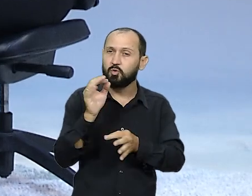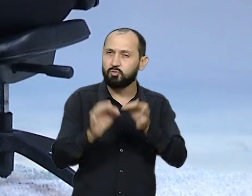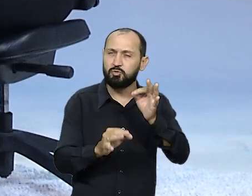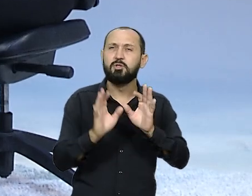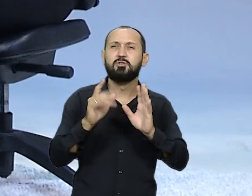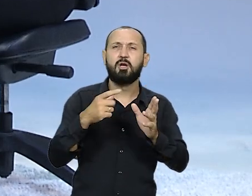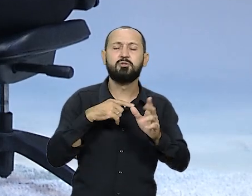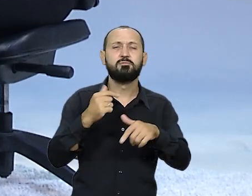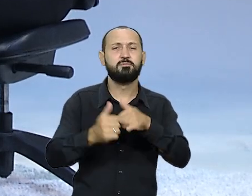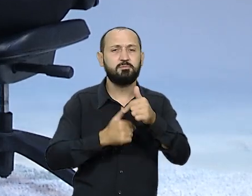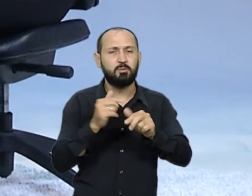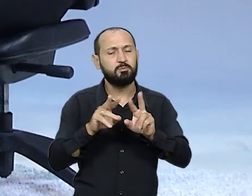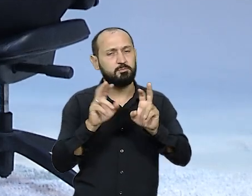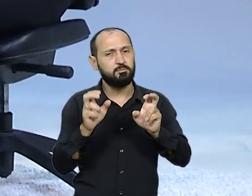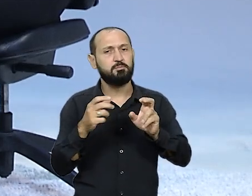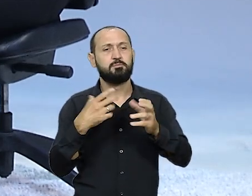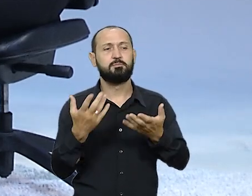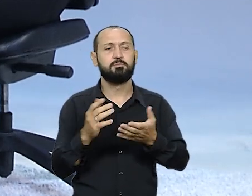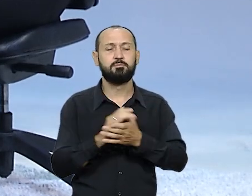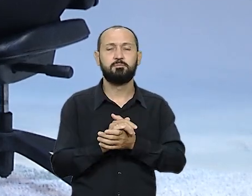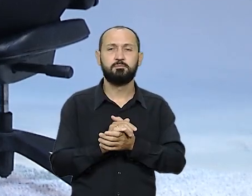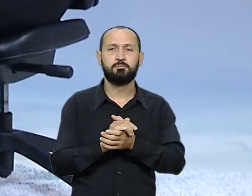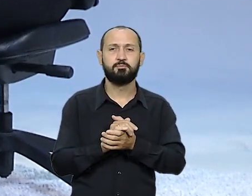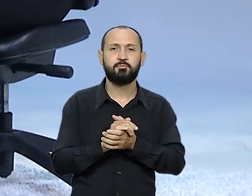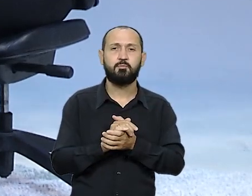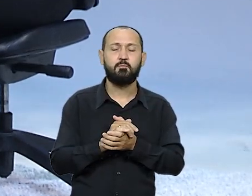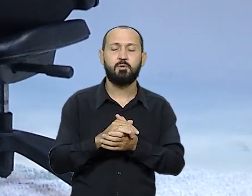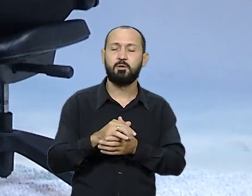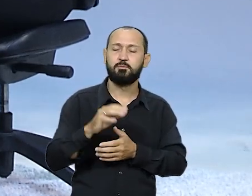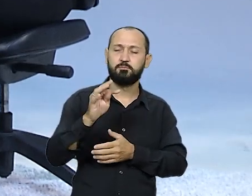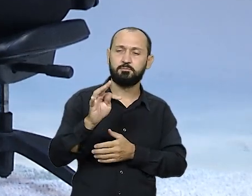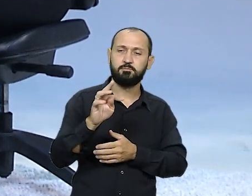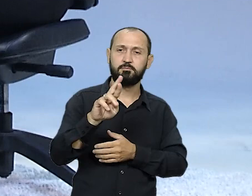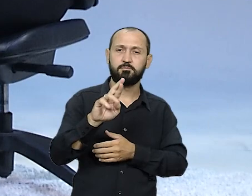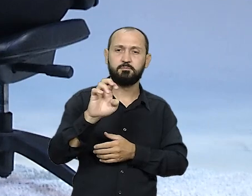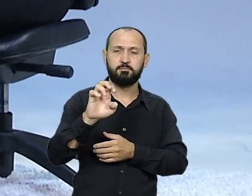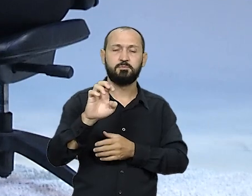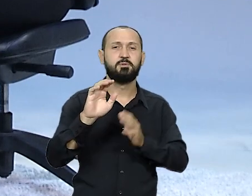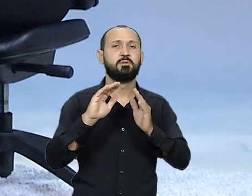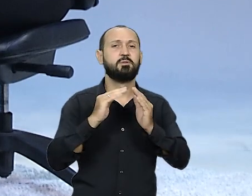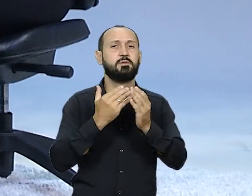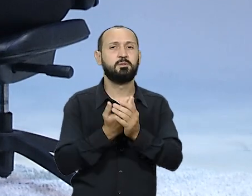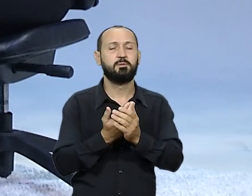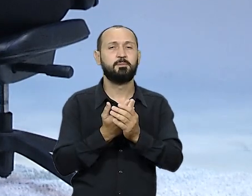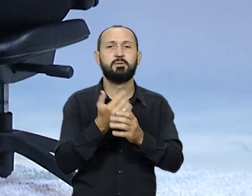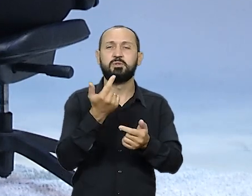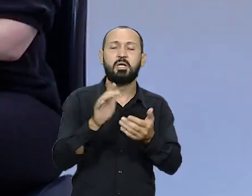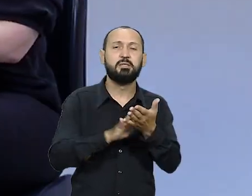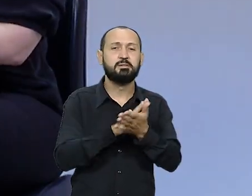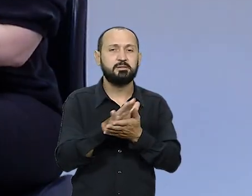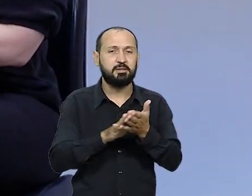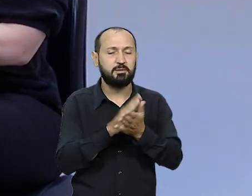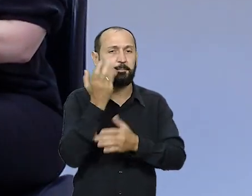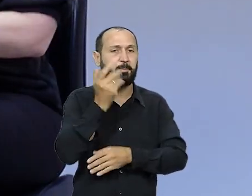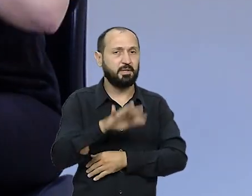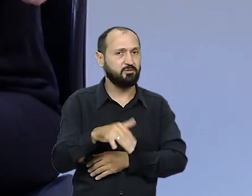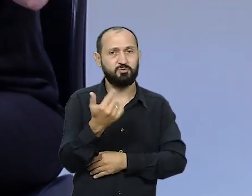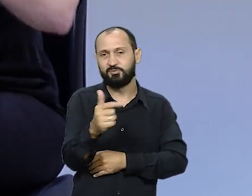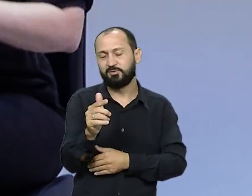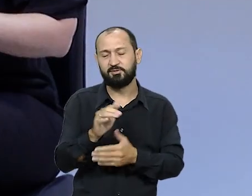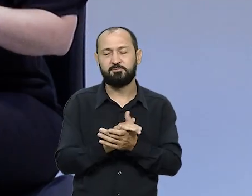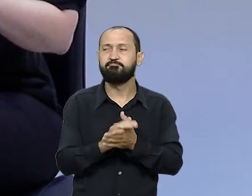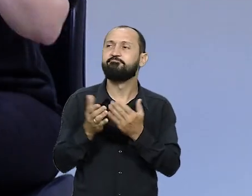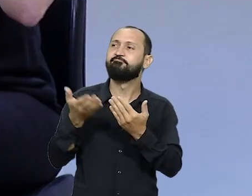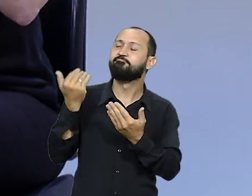tinha trabalhos nesse sentido, né? Ela tem aqui o TRR na escola, mas não tinha nada direcionado para a criança. E um